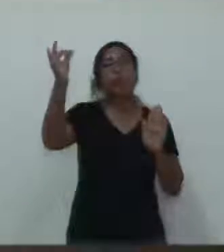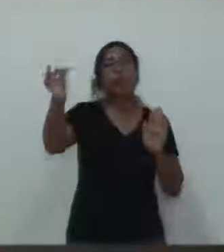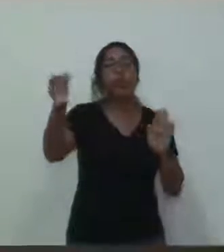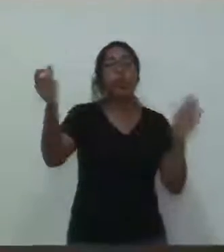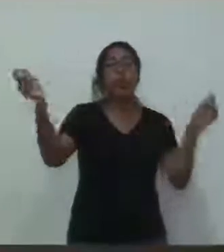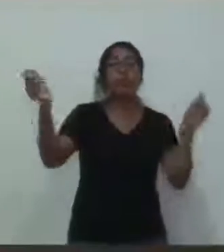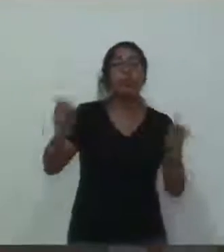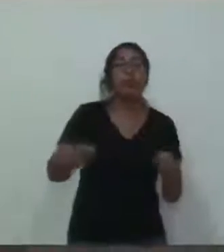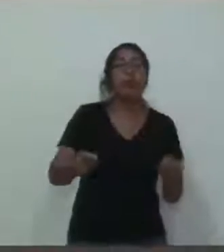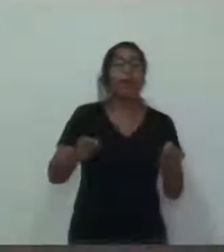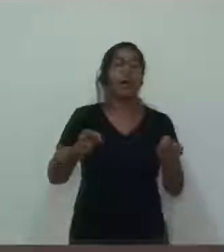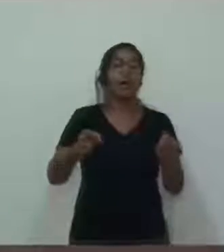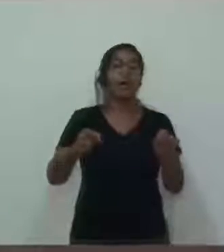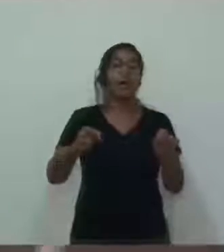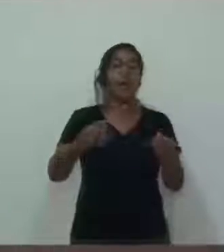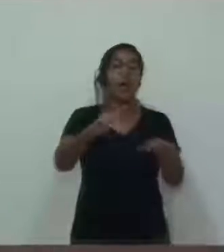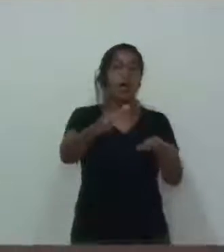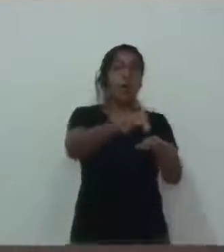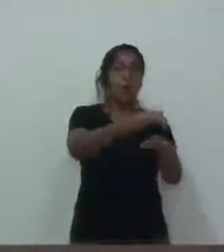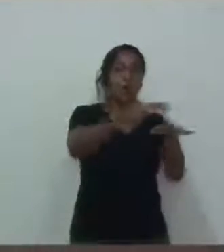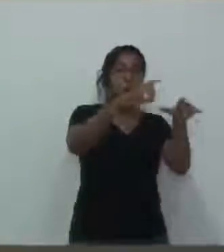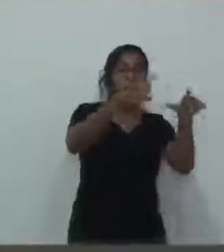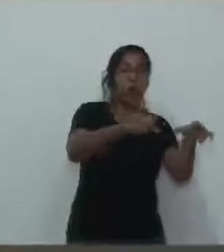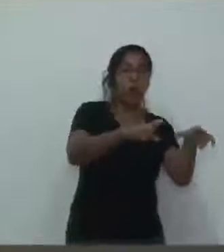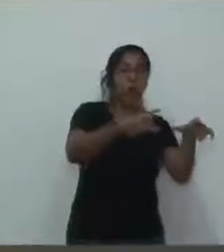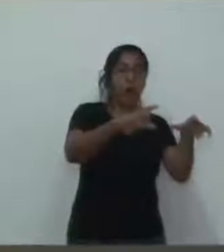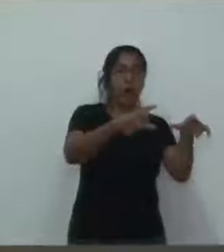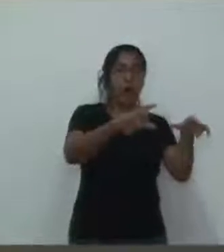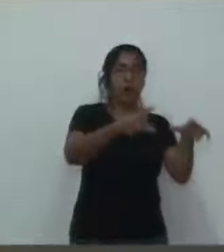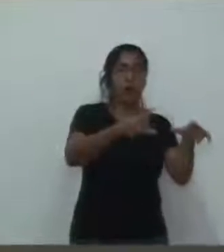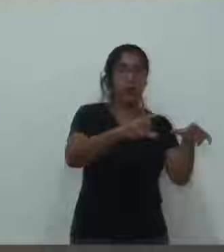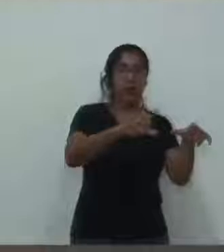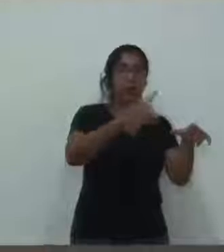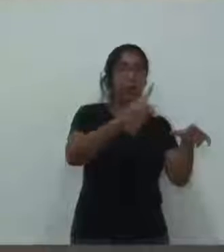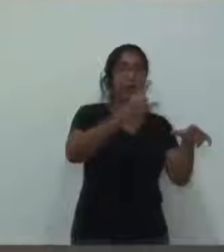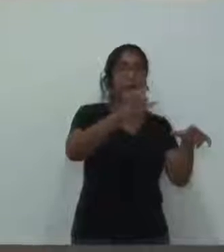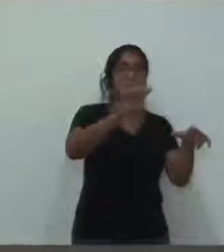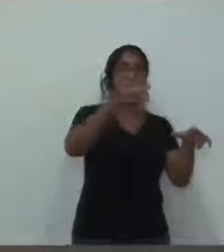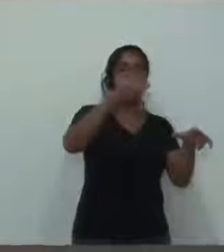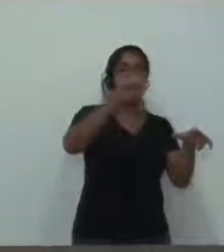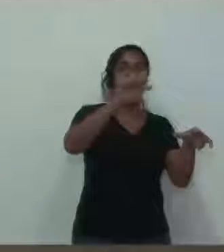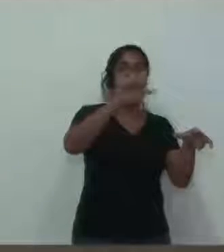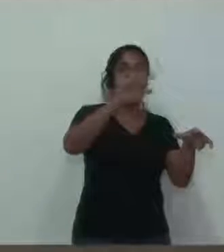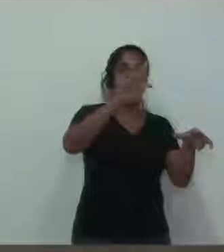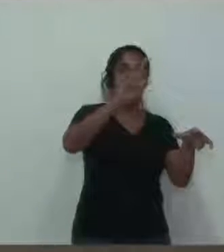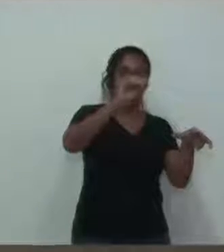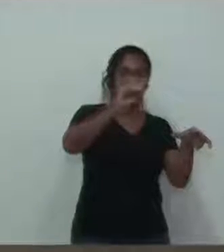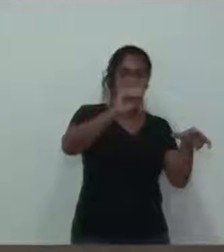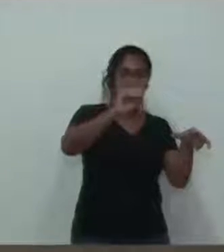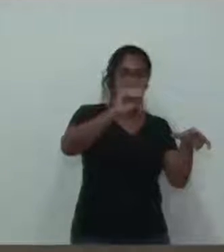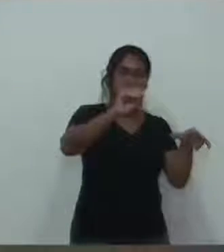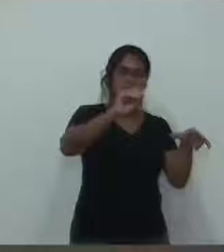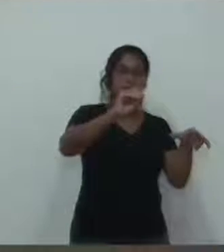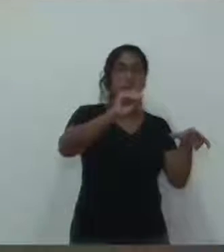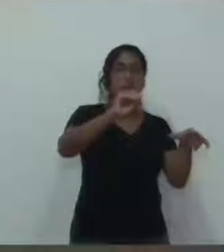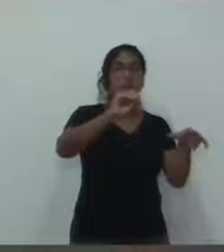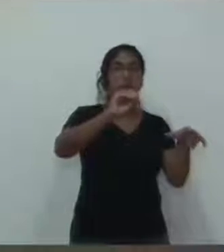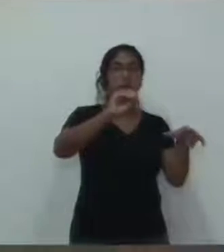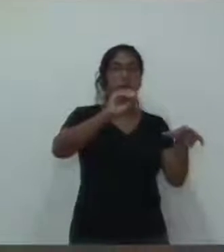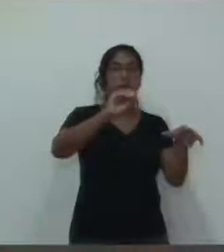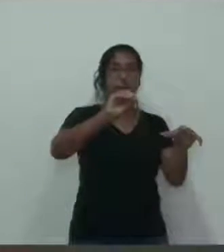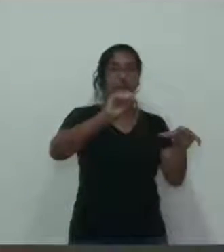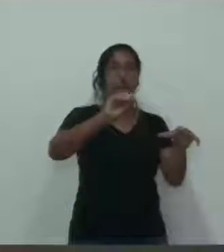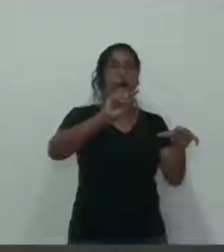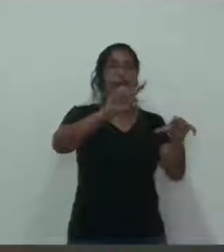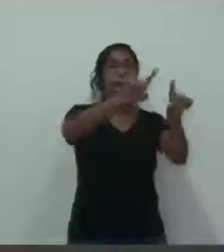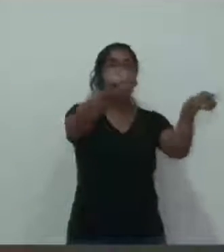uma interligação ali da região hoje aqui da Vila Planalto, né, no fundo, não era em cima, mas no fundo da